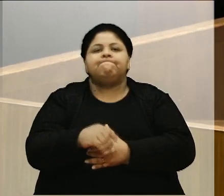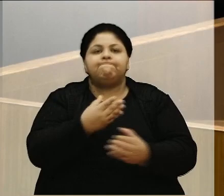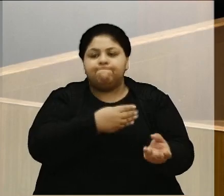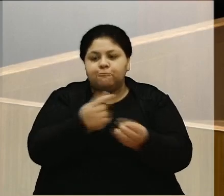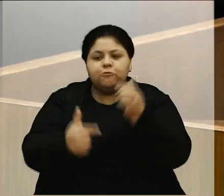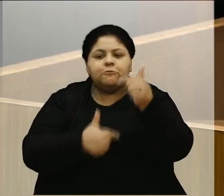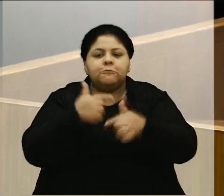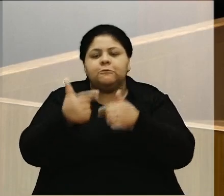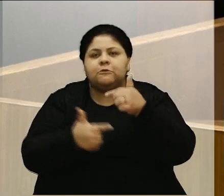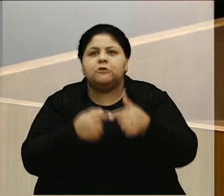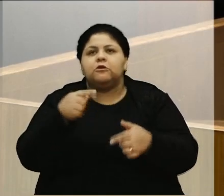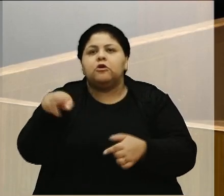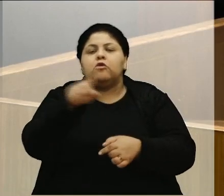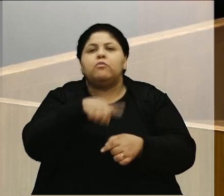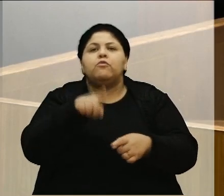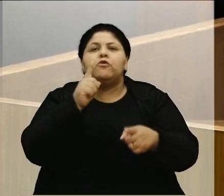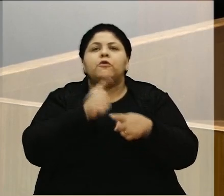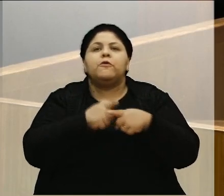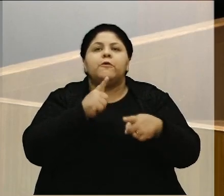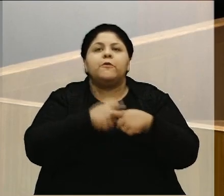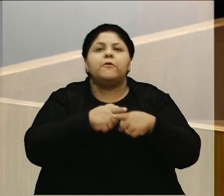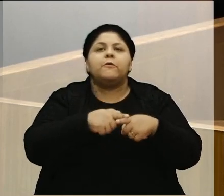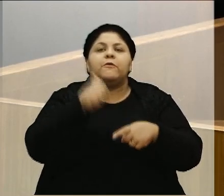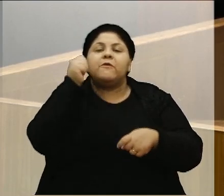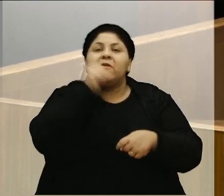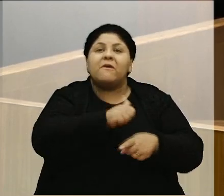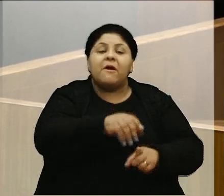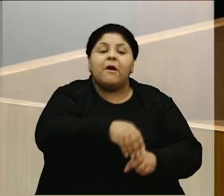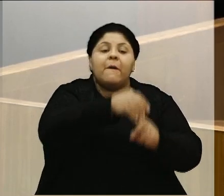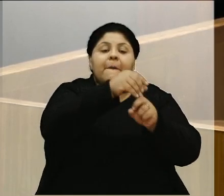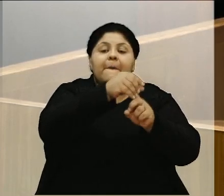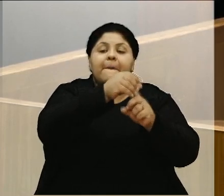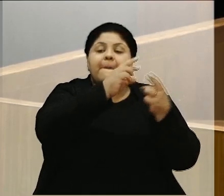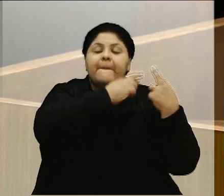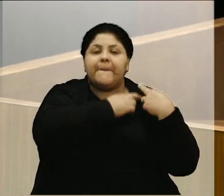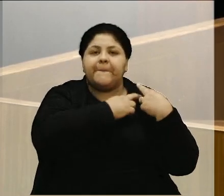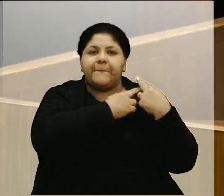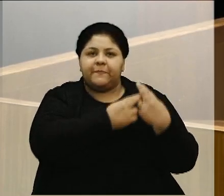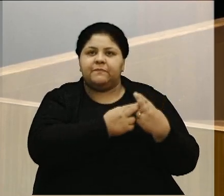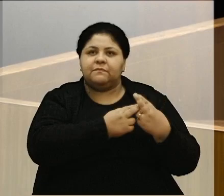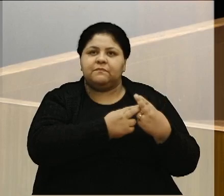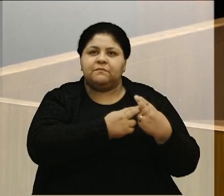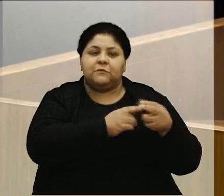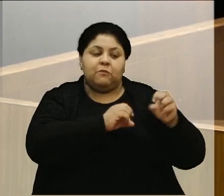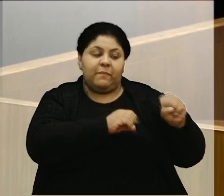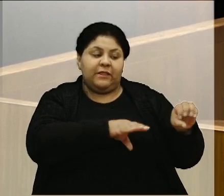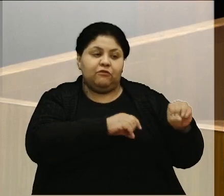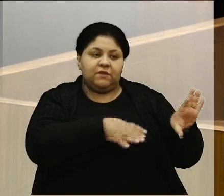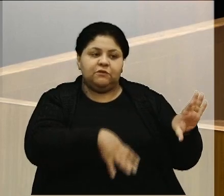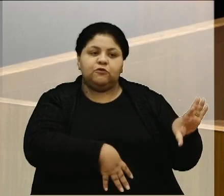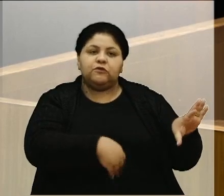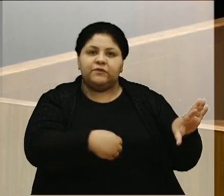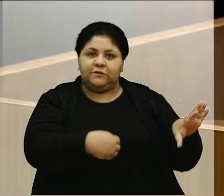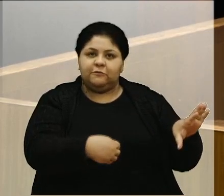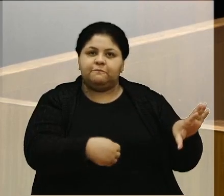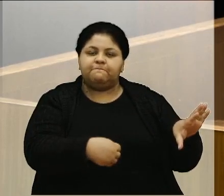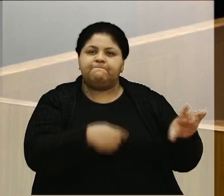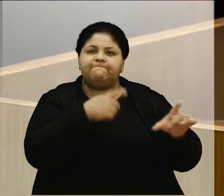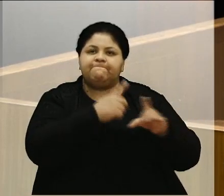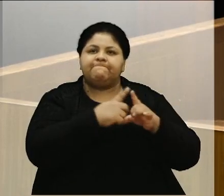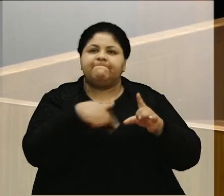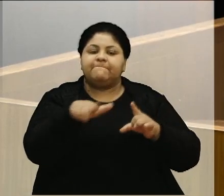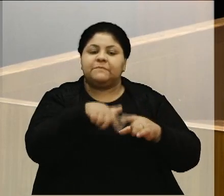que a gente ainda espera que a mulher seja a principal responsável pela educação dos filhos? Por que a